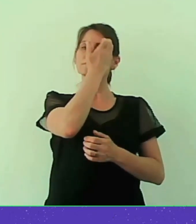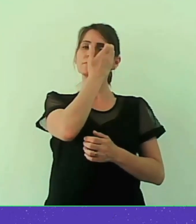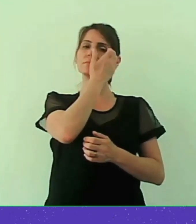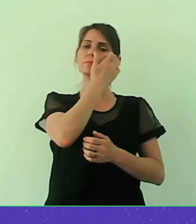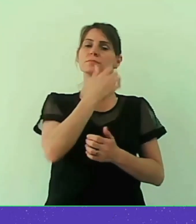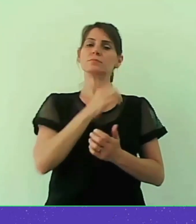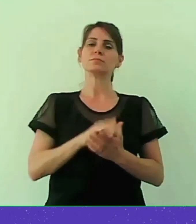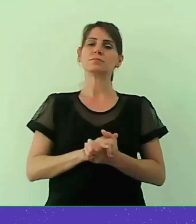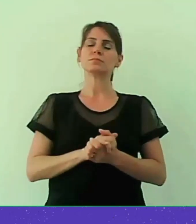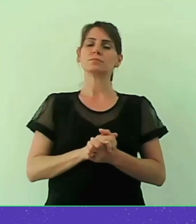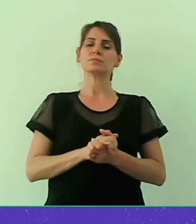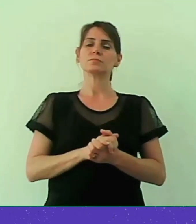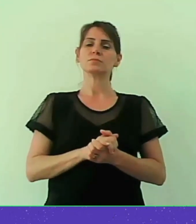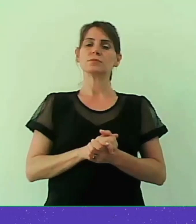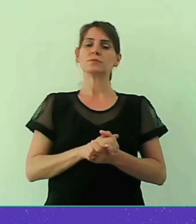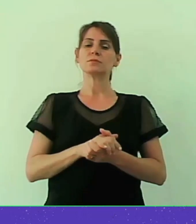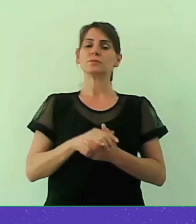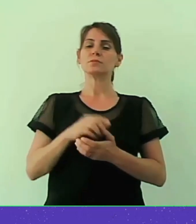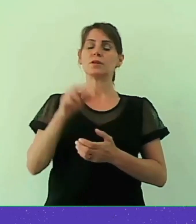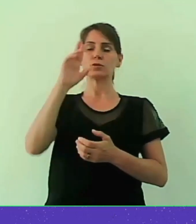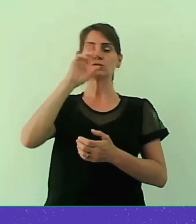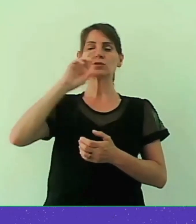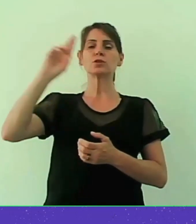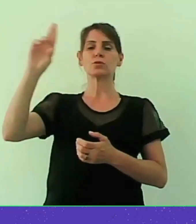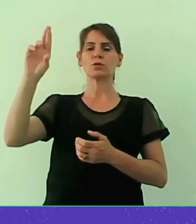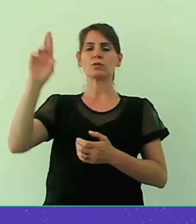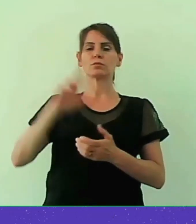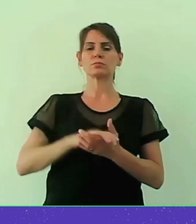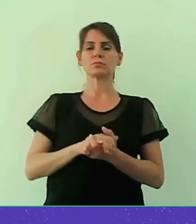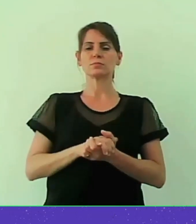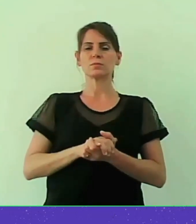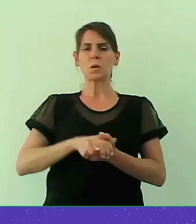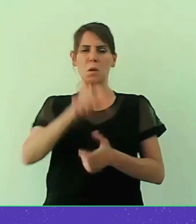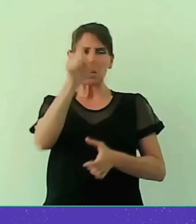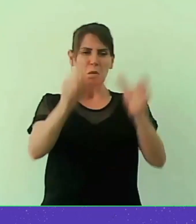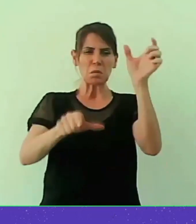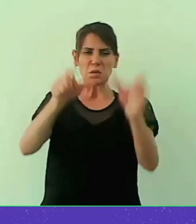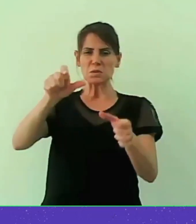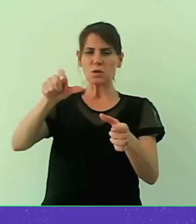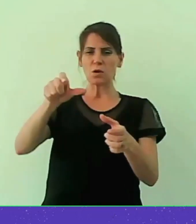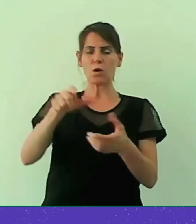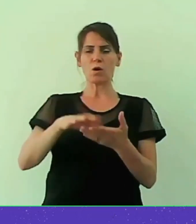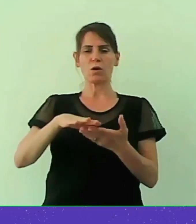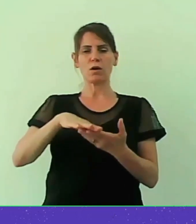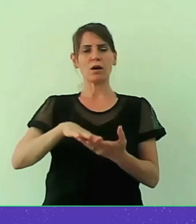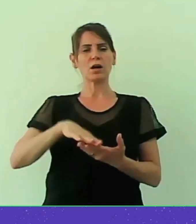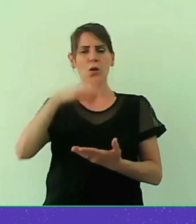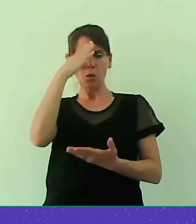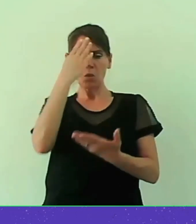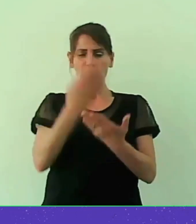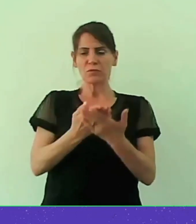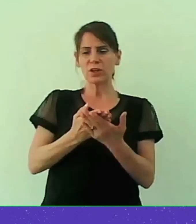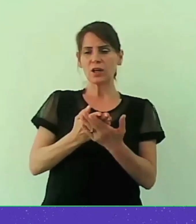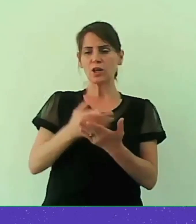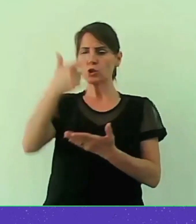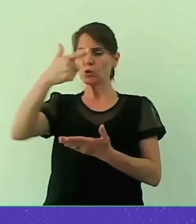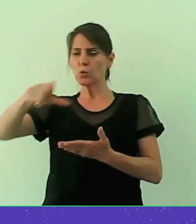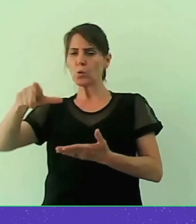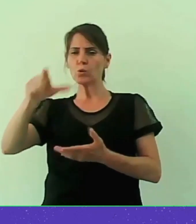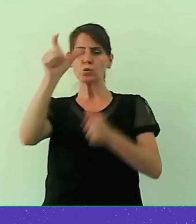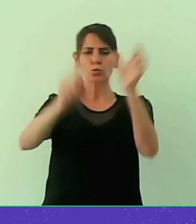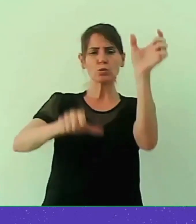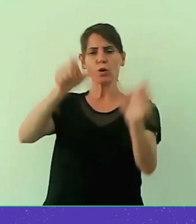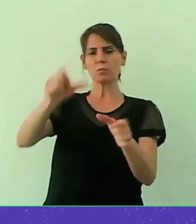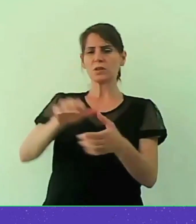Assim diz o Senhor: maldito o homem que confia no homem, faz da carne mortal o seu braço e